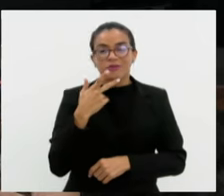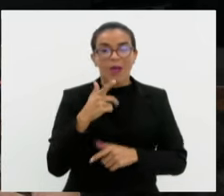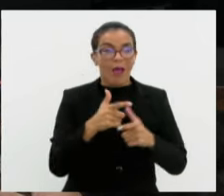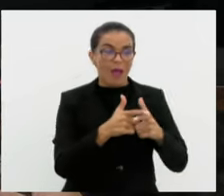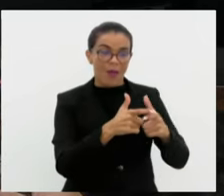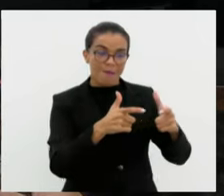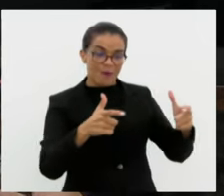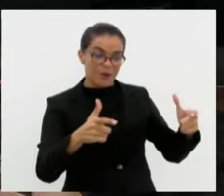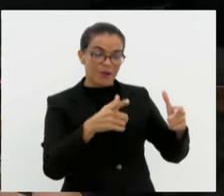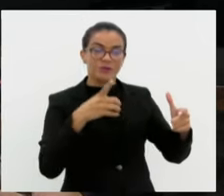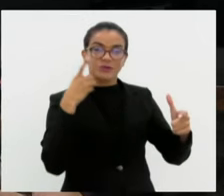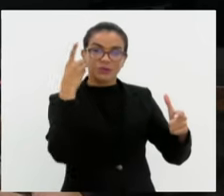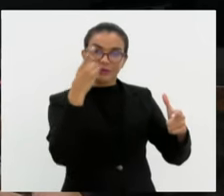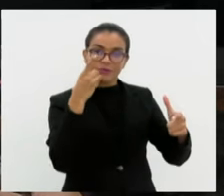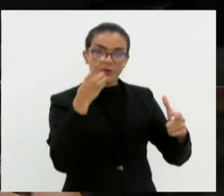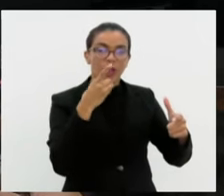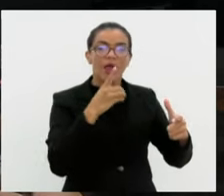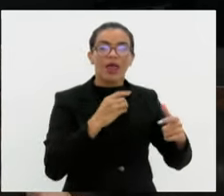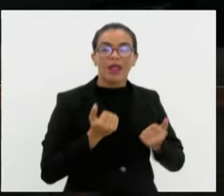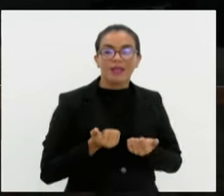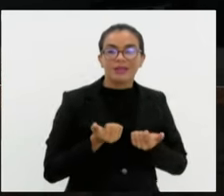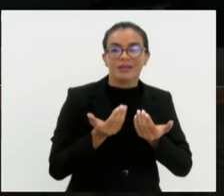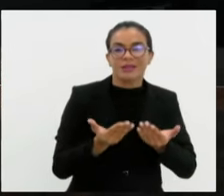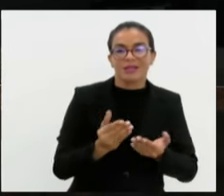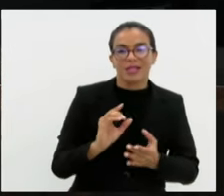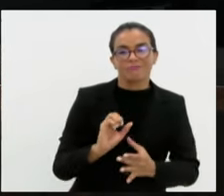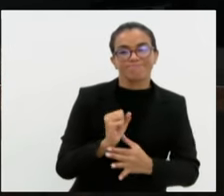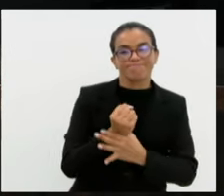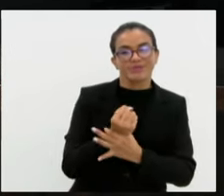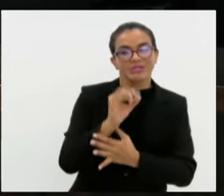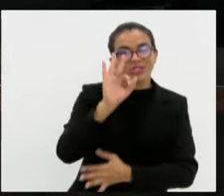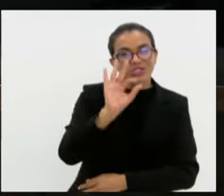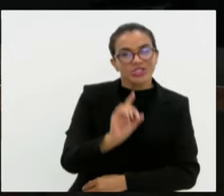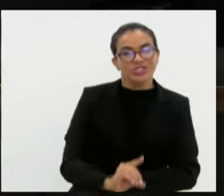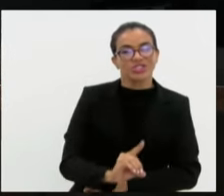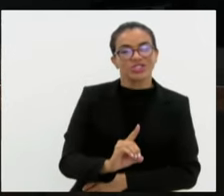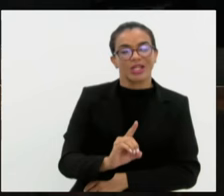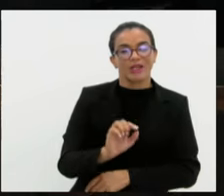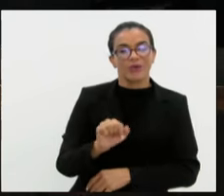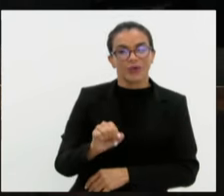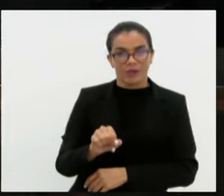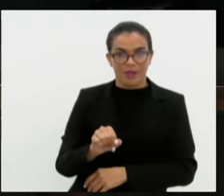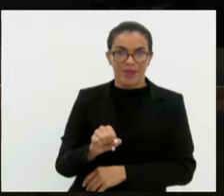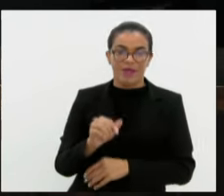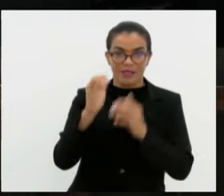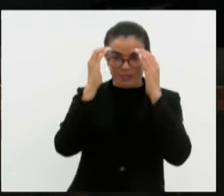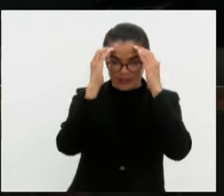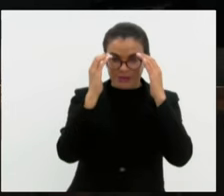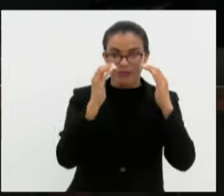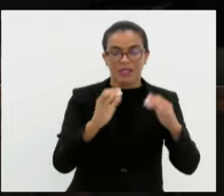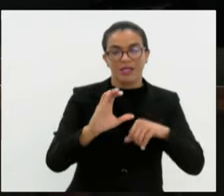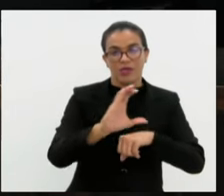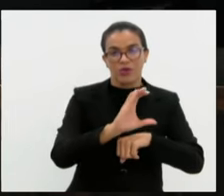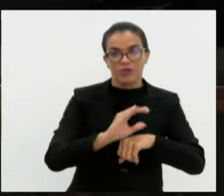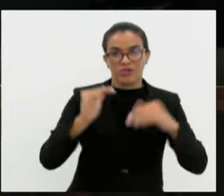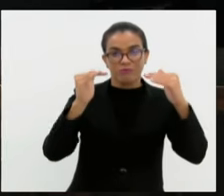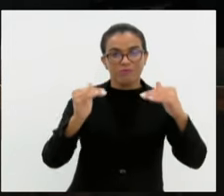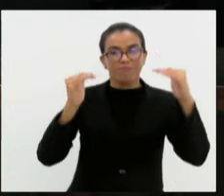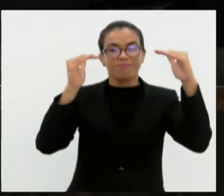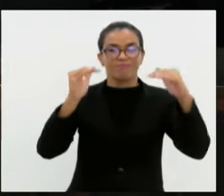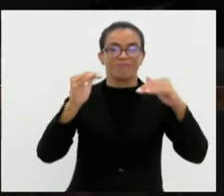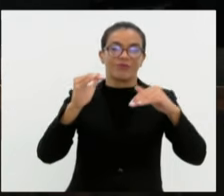maioria desse plenário, é dar o direito legítimo e legal, conforme preconiza a nossa Constituição da República, das pessoas